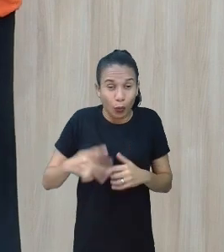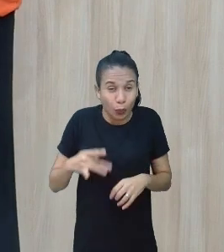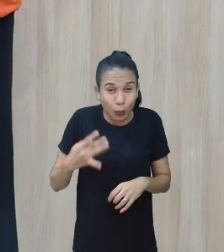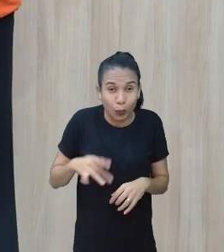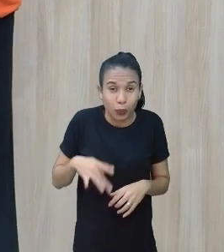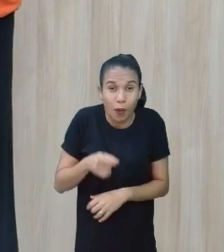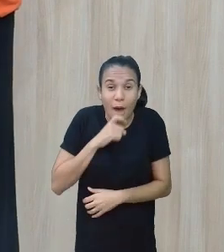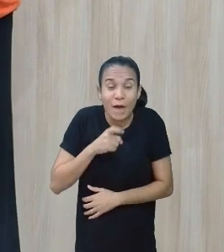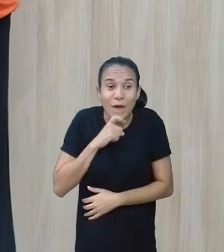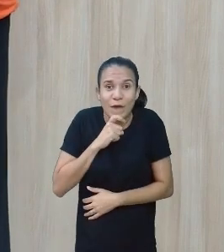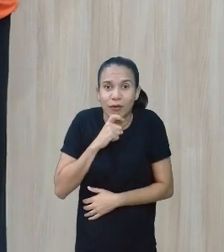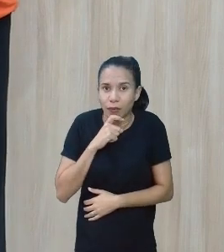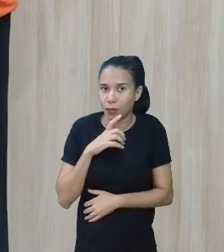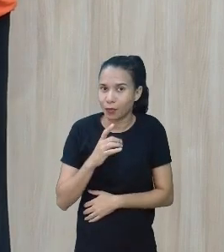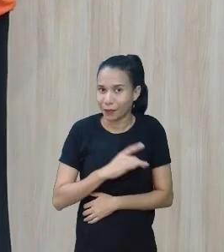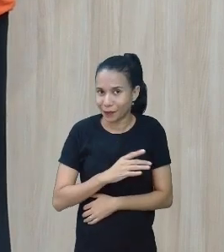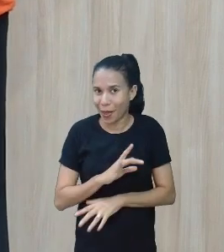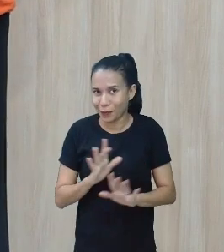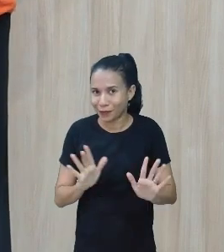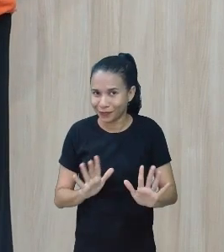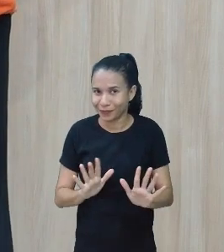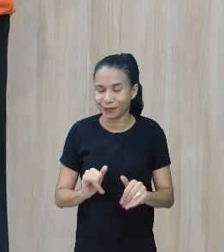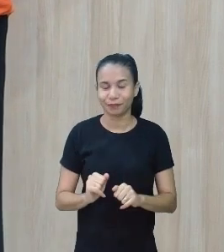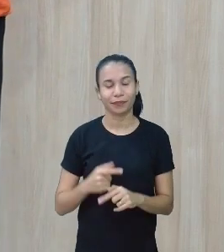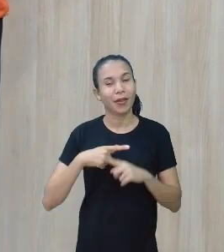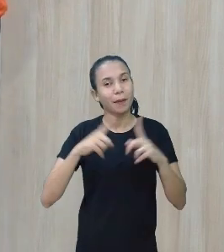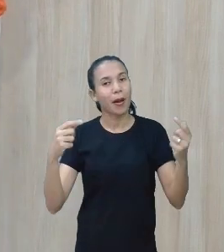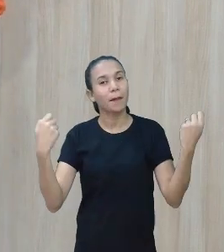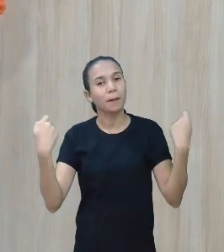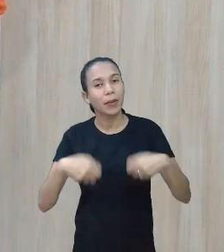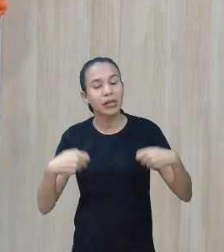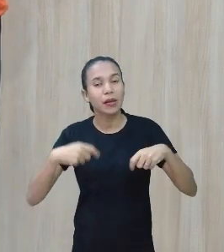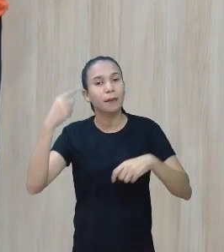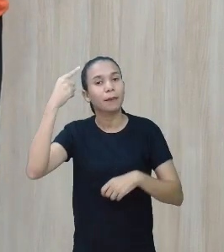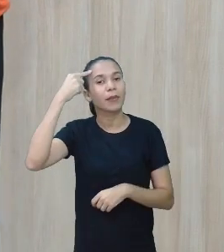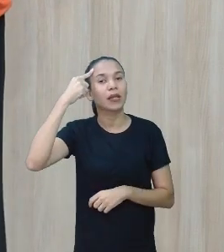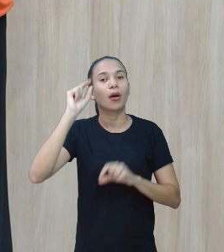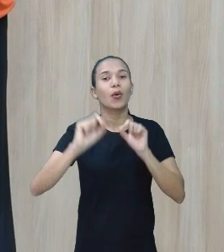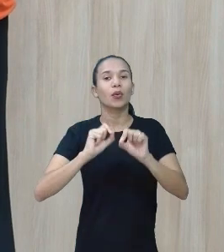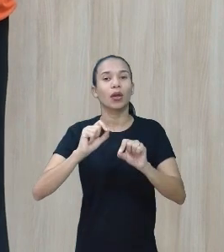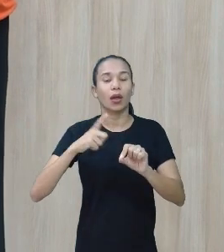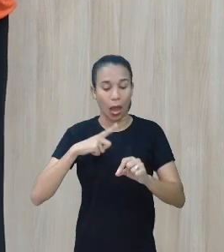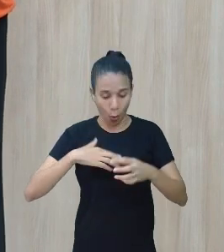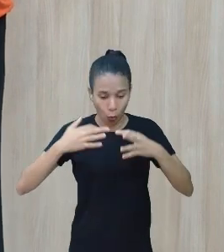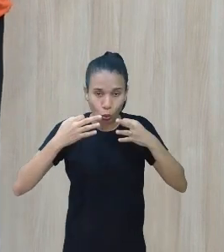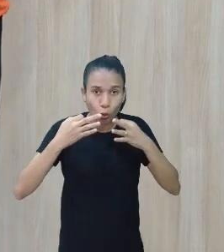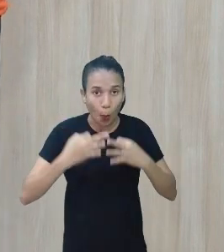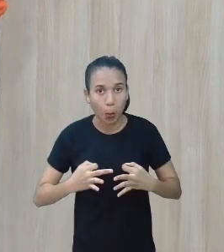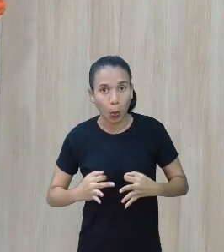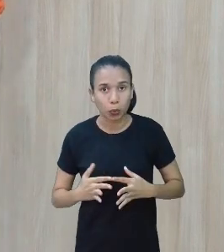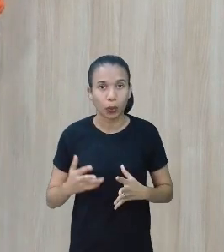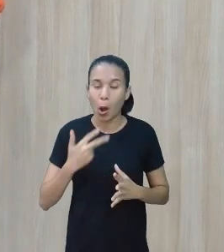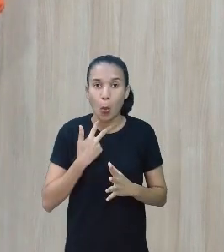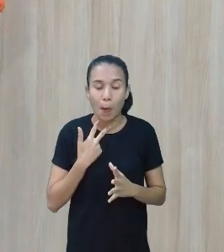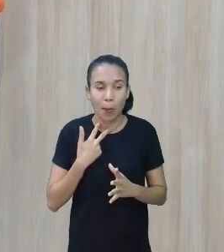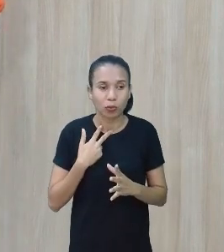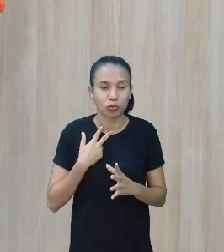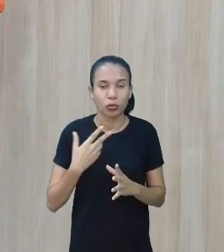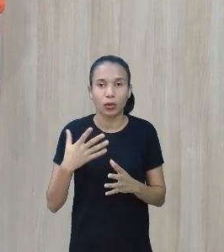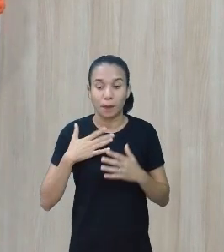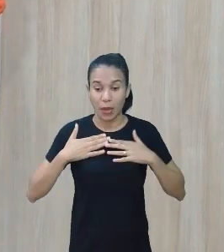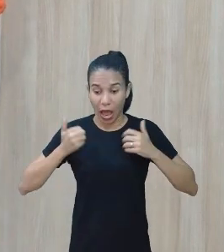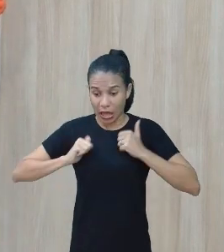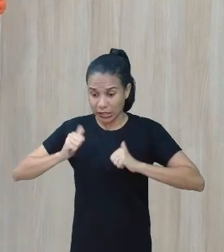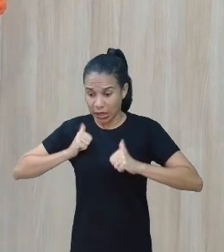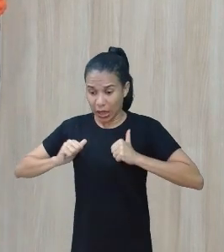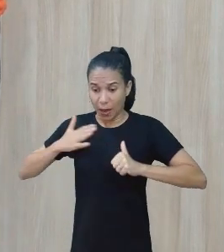da gente, dá, não vou mentir. Só que você tem que pensar o seguinte: eu estou preparado, eu não posso deixar que a minha